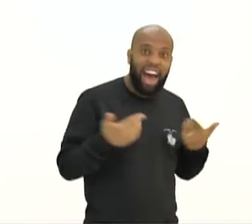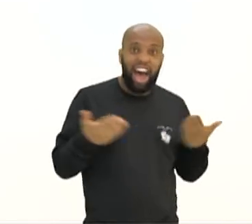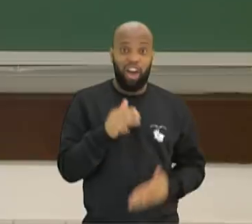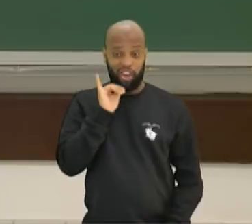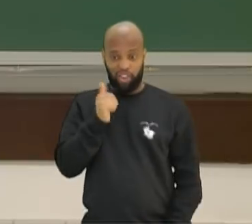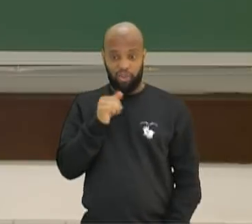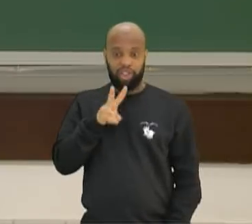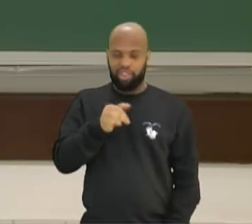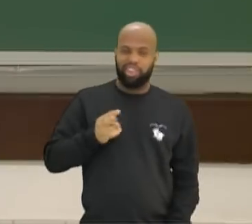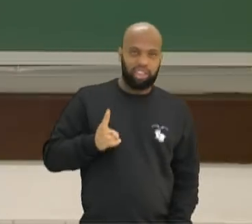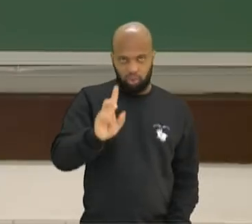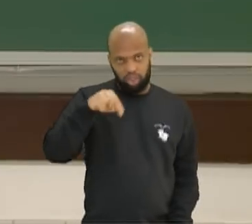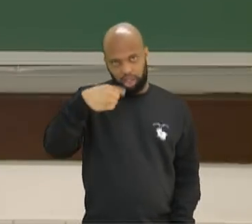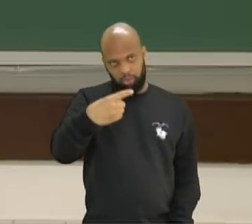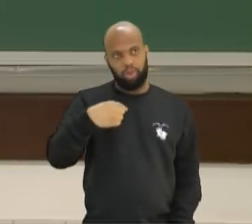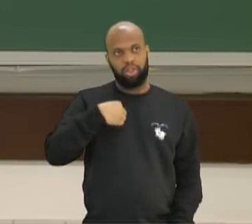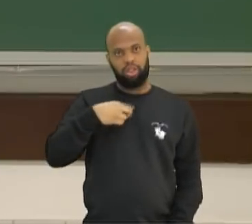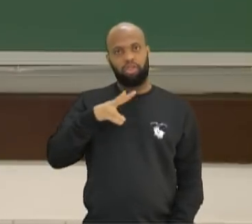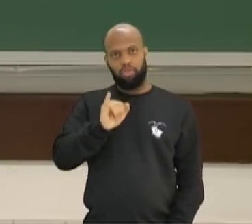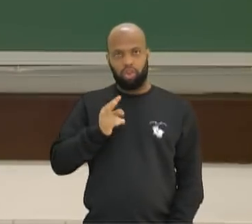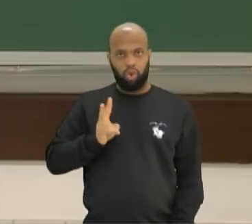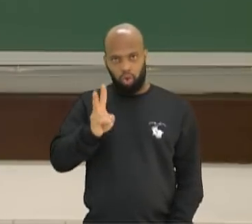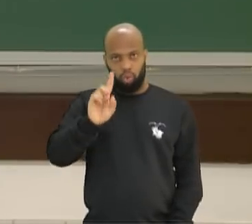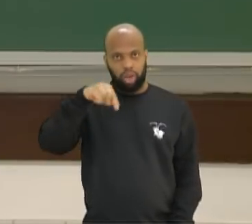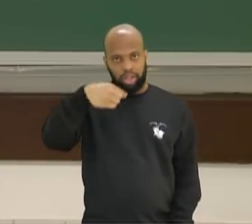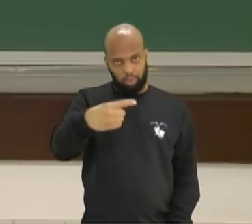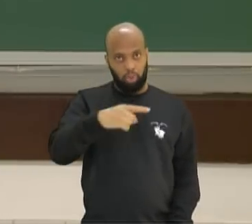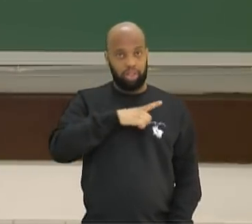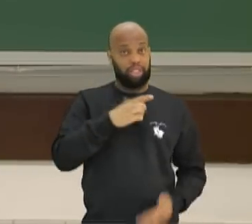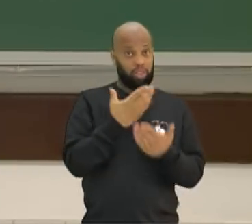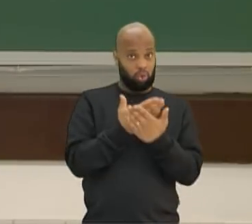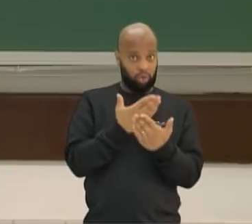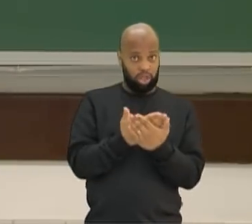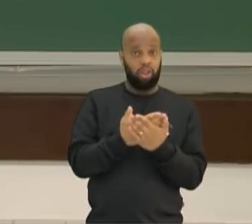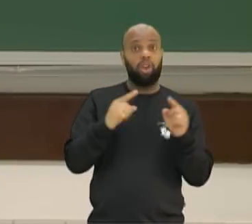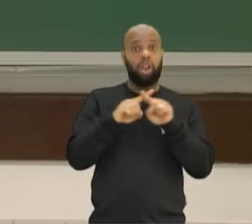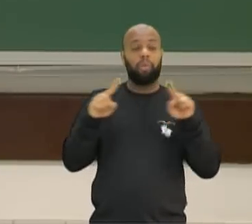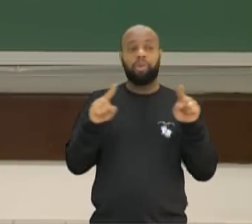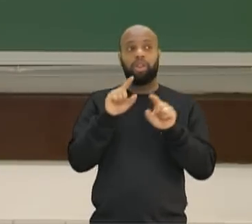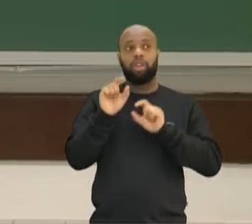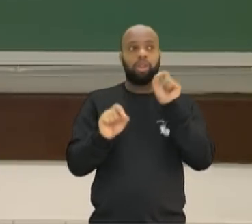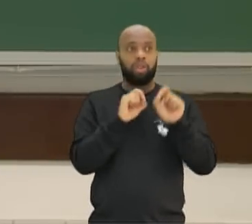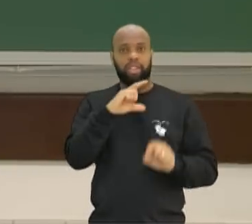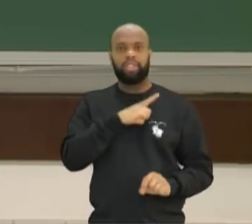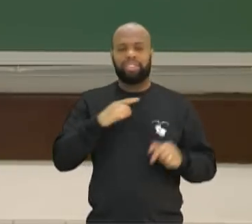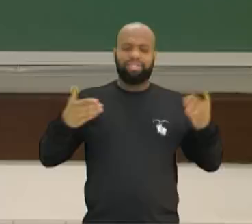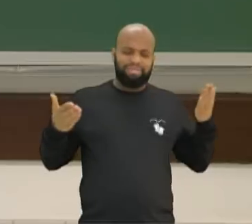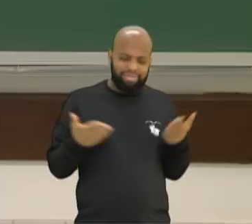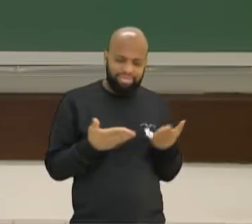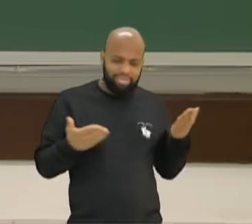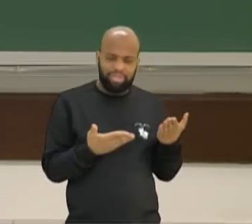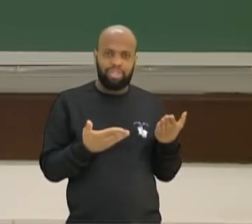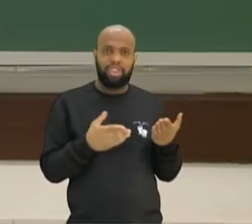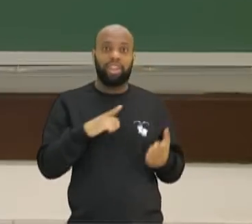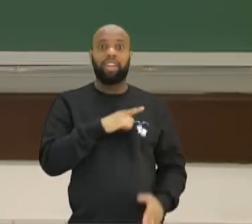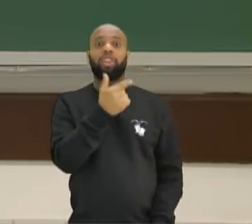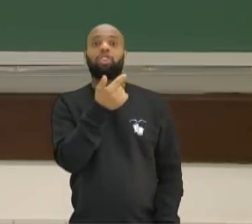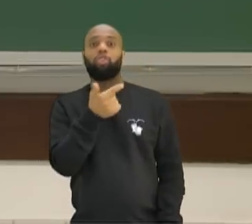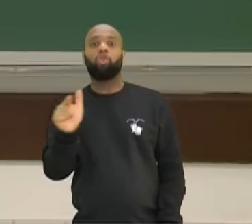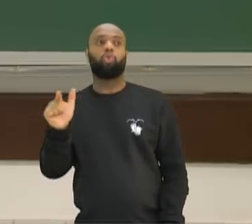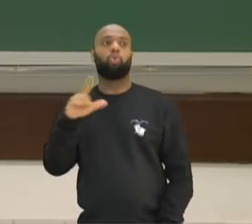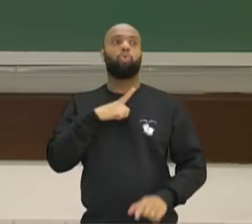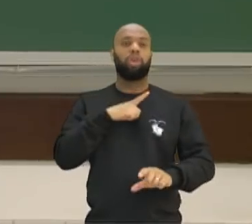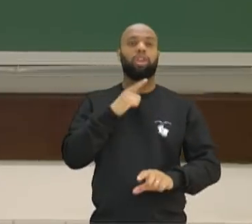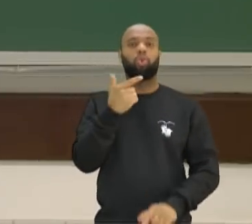conto vai continuar, eu vou continuar esse conto com vocês na próxima aula, mas e agora? Nós temos de novo